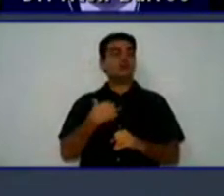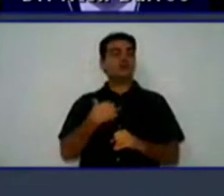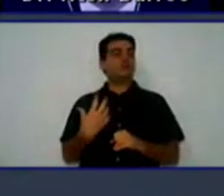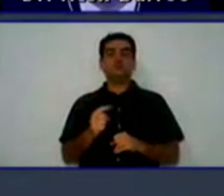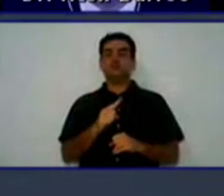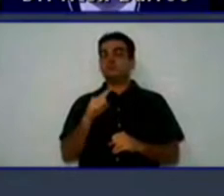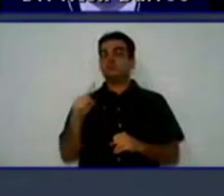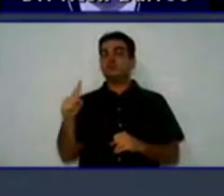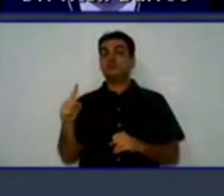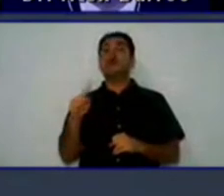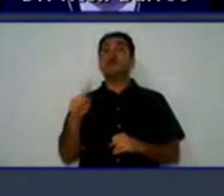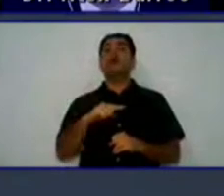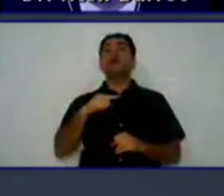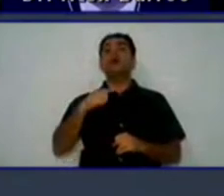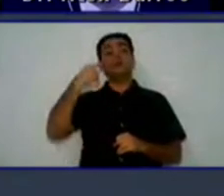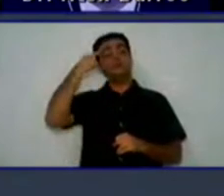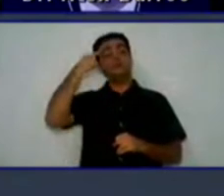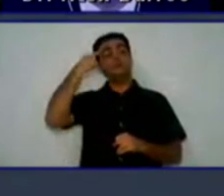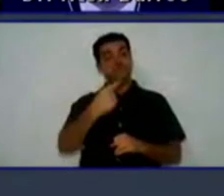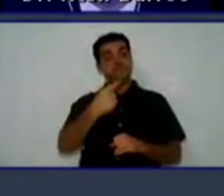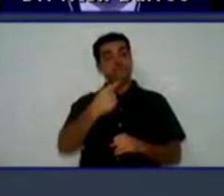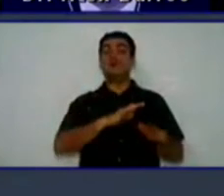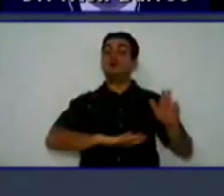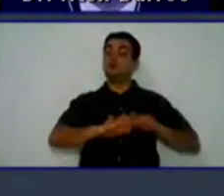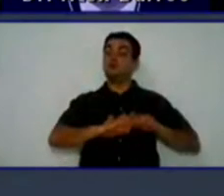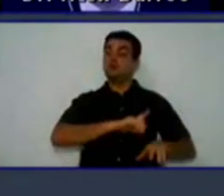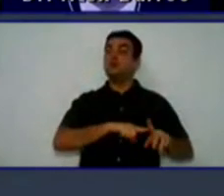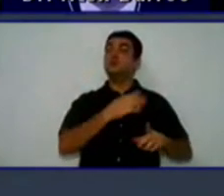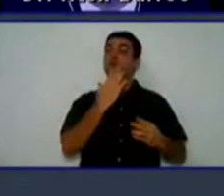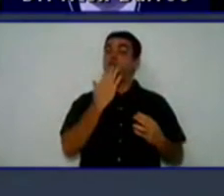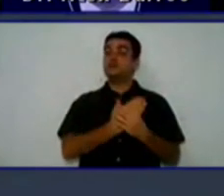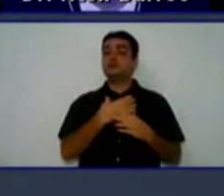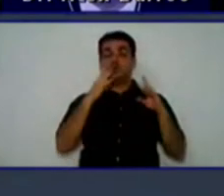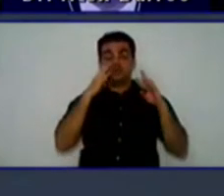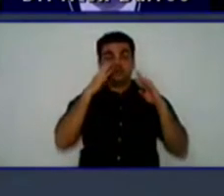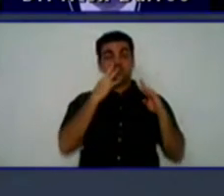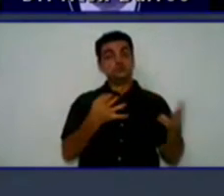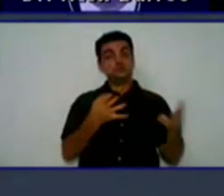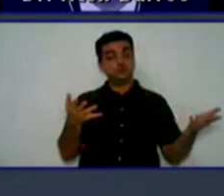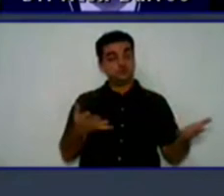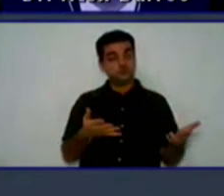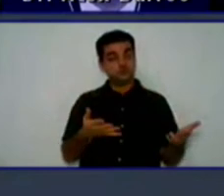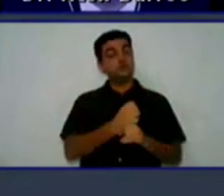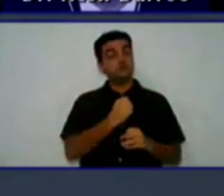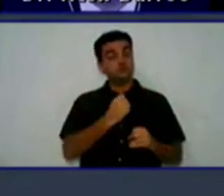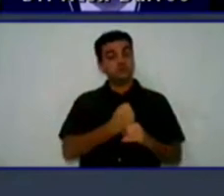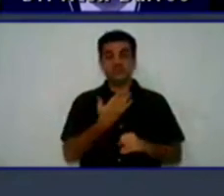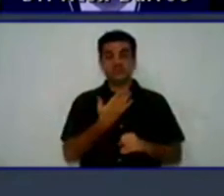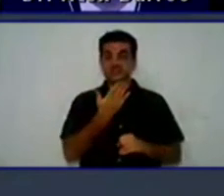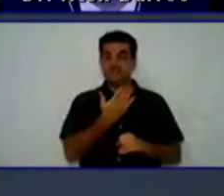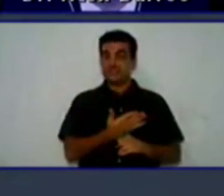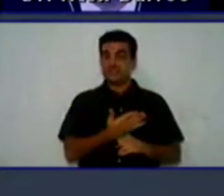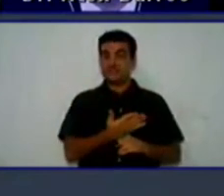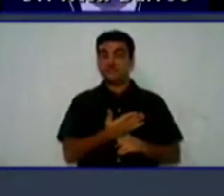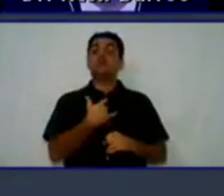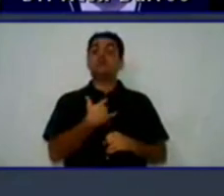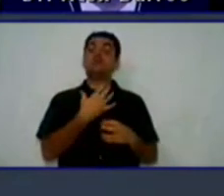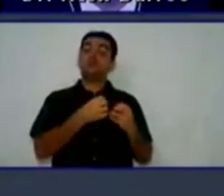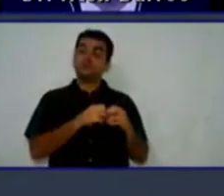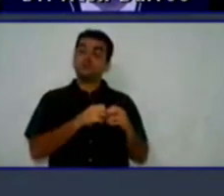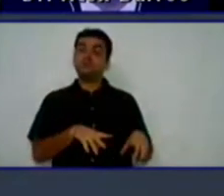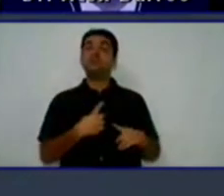com determinações, cautelar processada em apenso ao presente feito e a prestação de contas, prejudicada em face